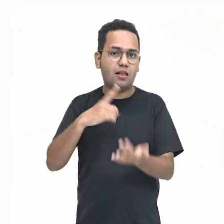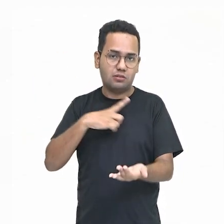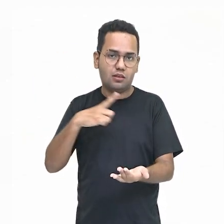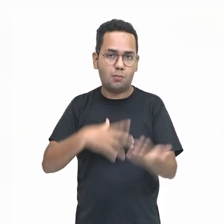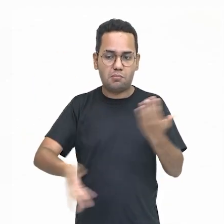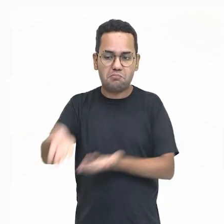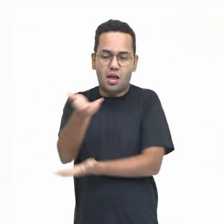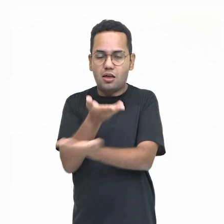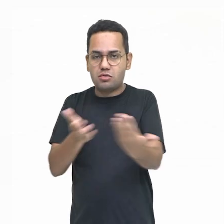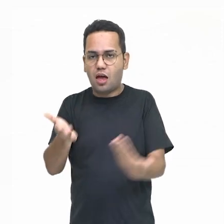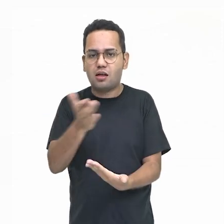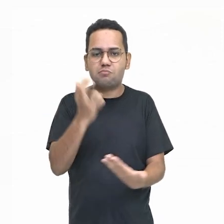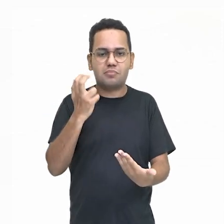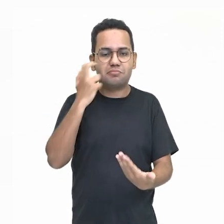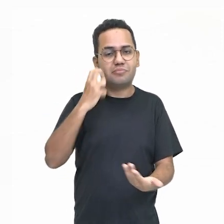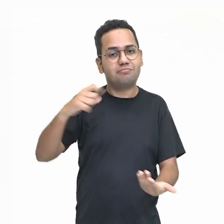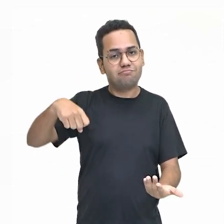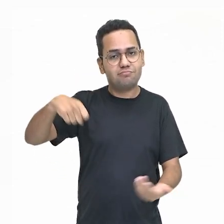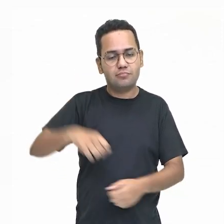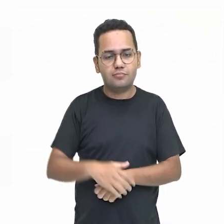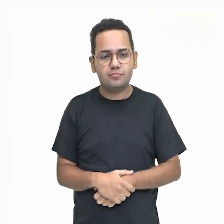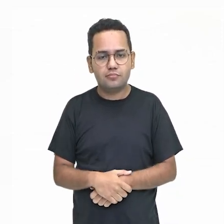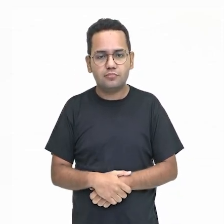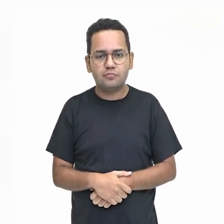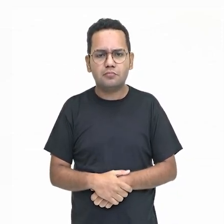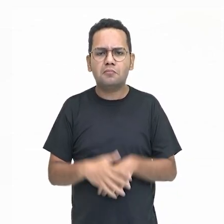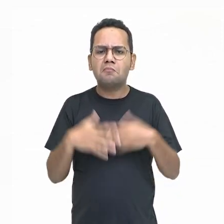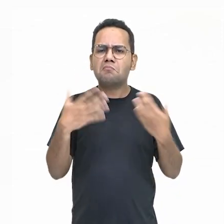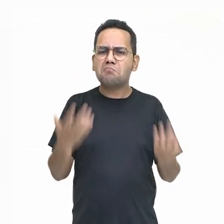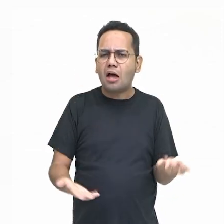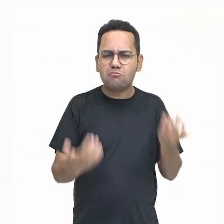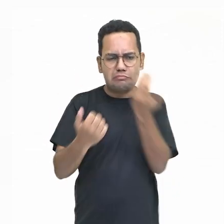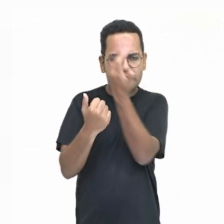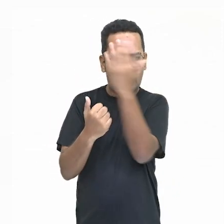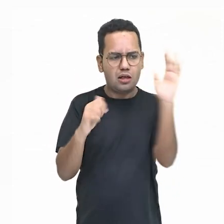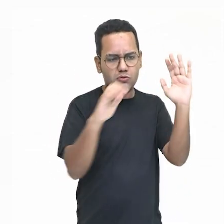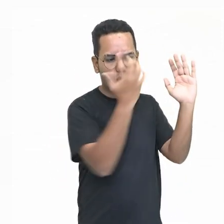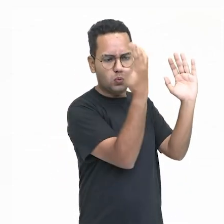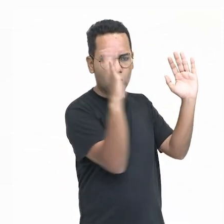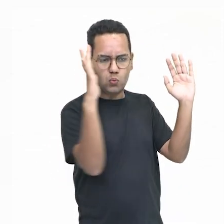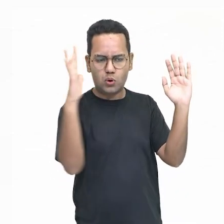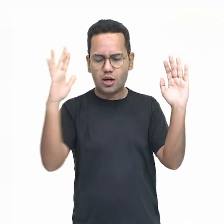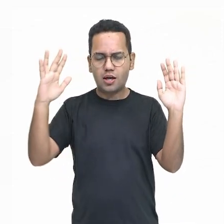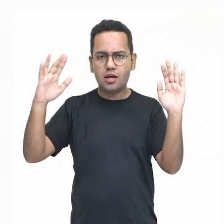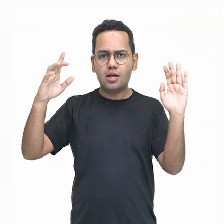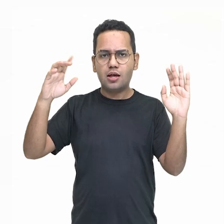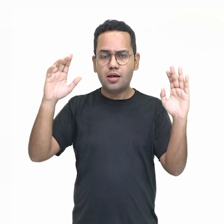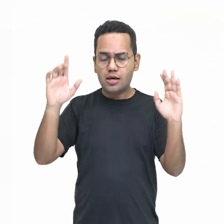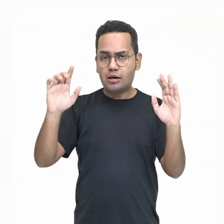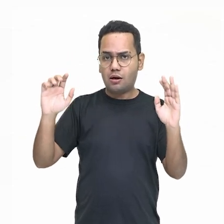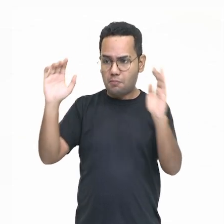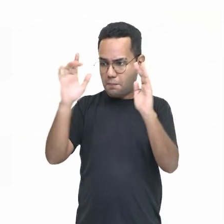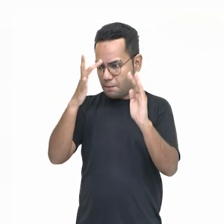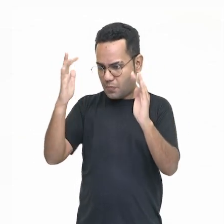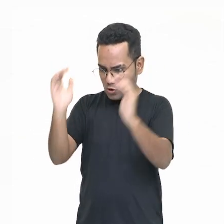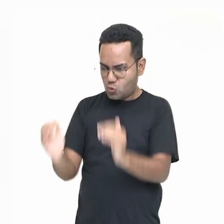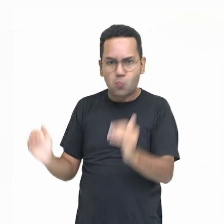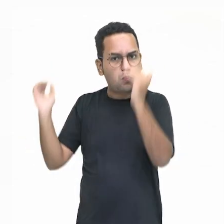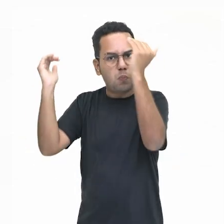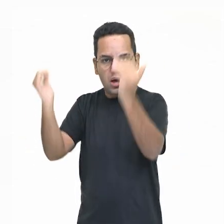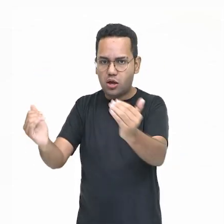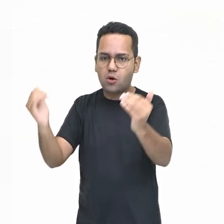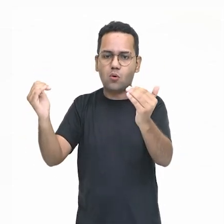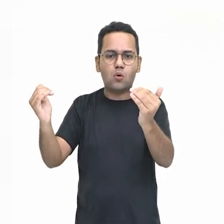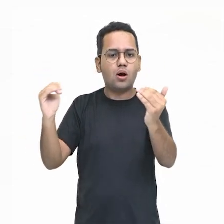Amazônia. Natureza e divindade são sinônimos de uma mesma realidade. Por isso, há a necessidade do cuidado